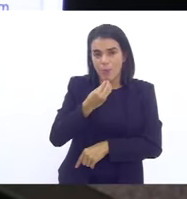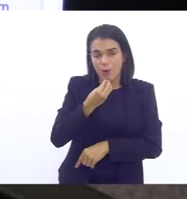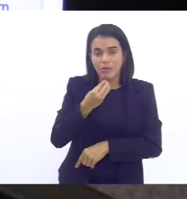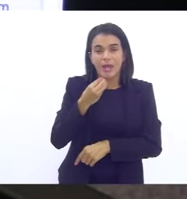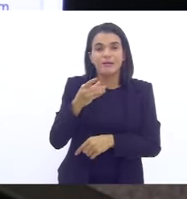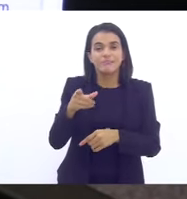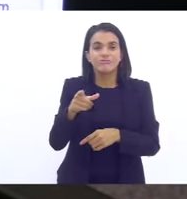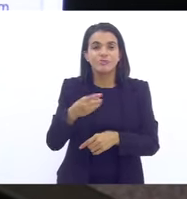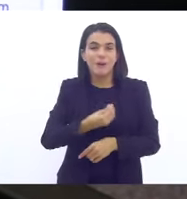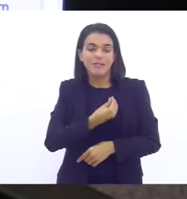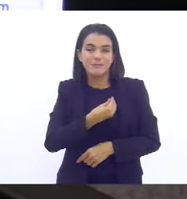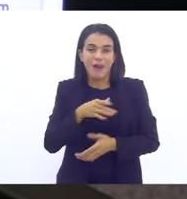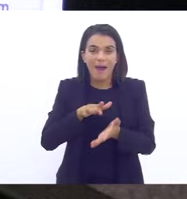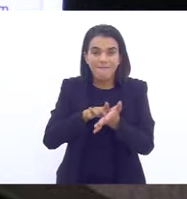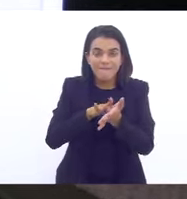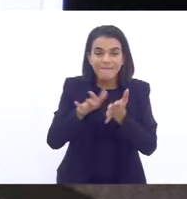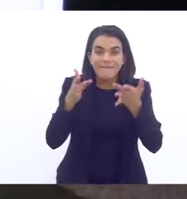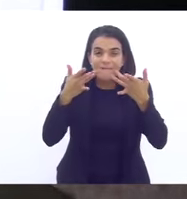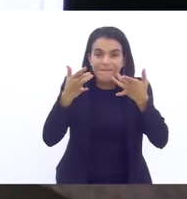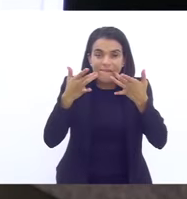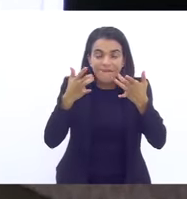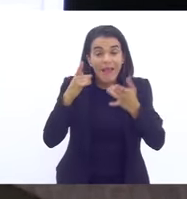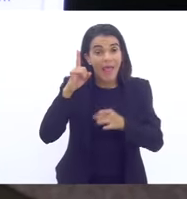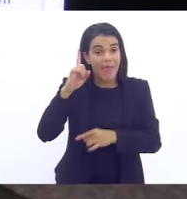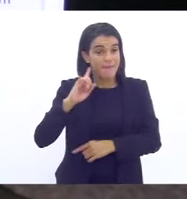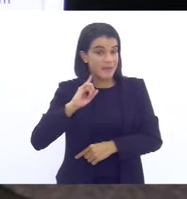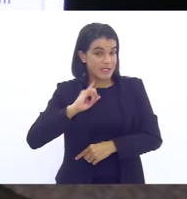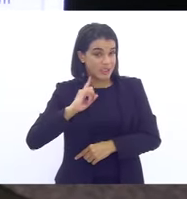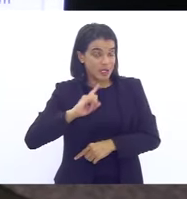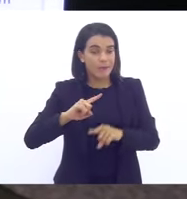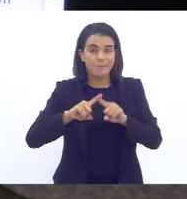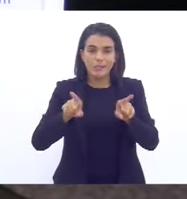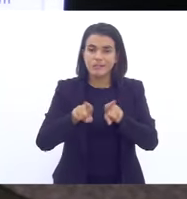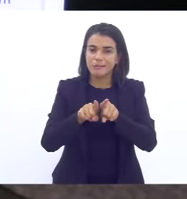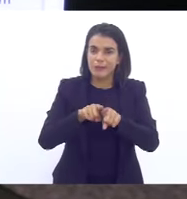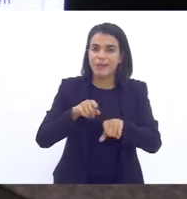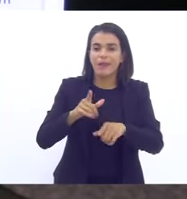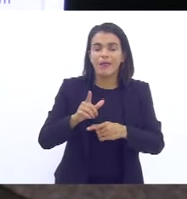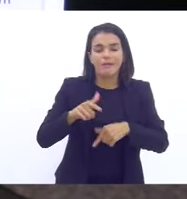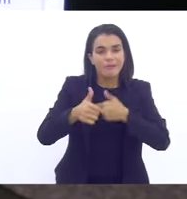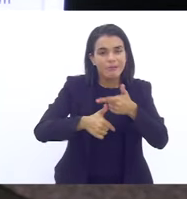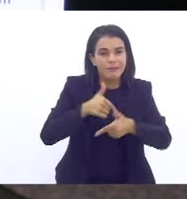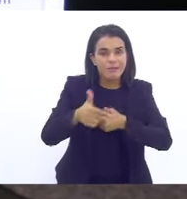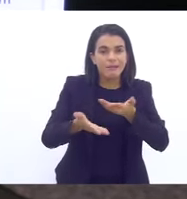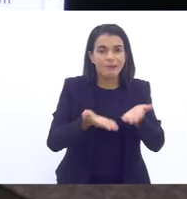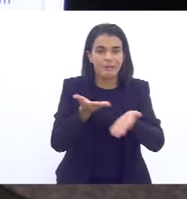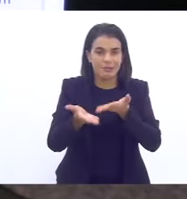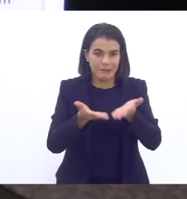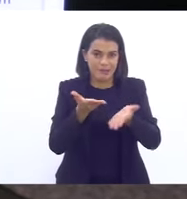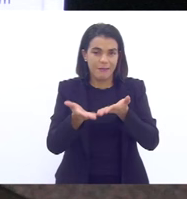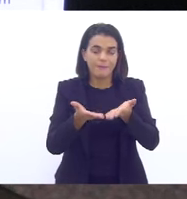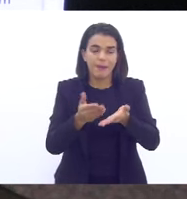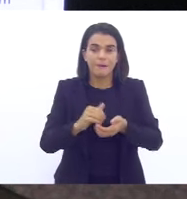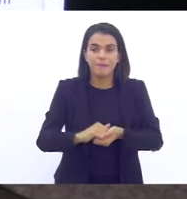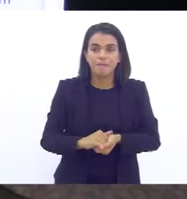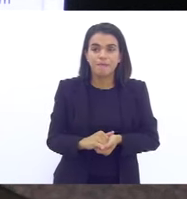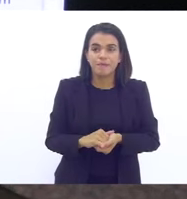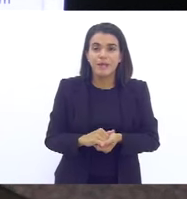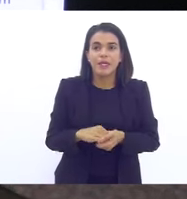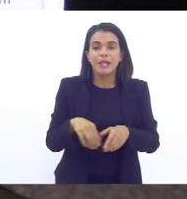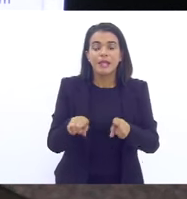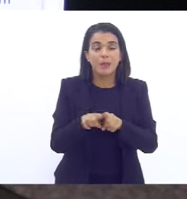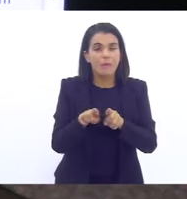simulado da Energisa, que é lá em Minas Gerais, mas que também opera aqui no Estado de Janeiro, Nova Friburgo e Subidouro. Fomos lá vi em prática